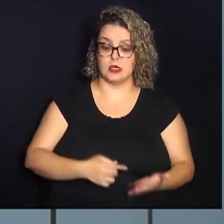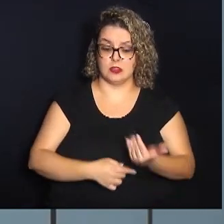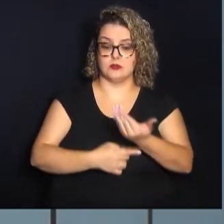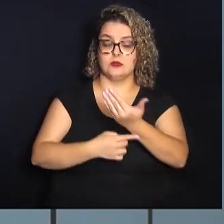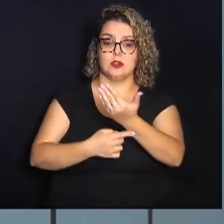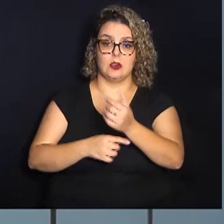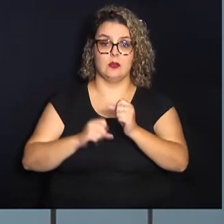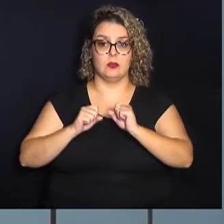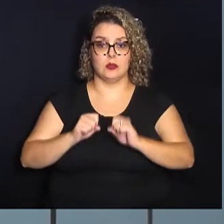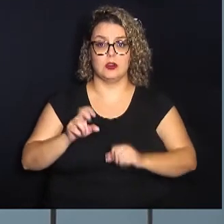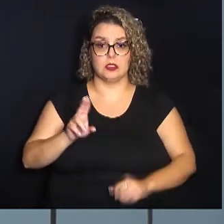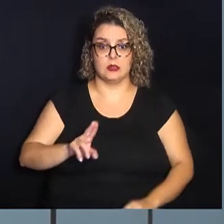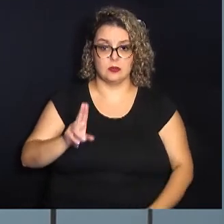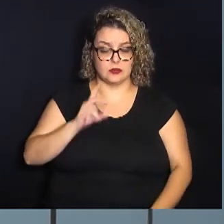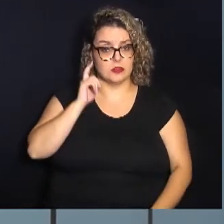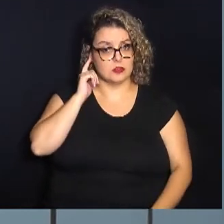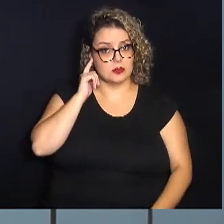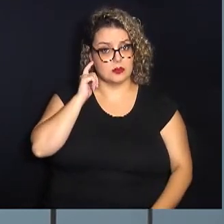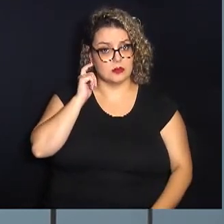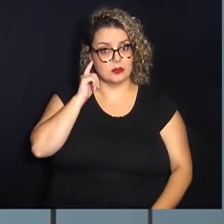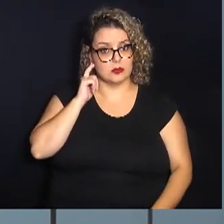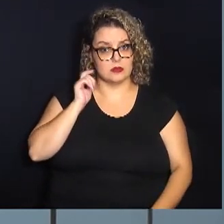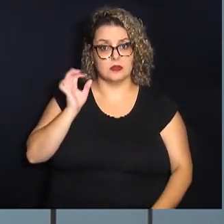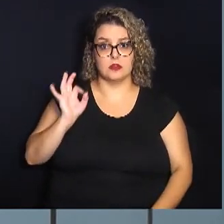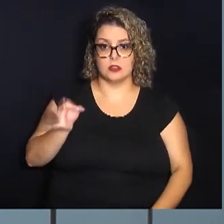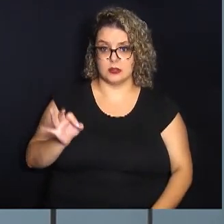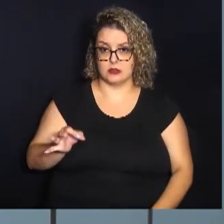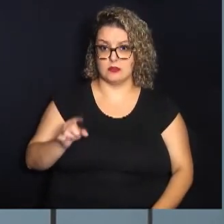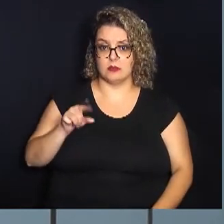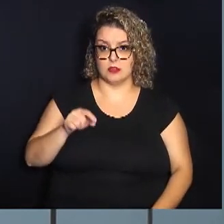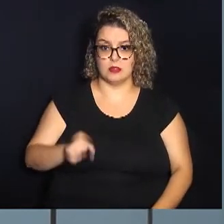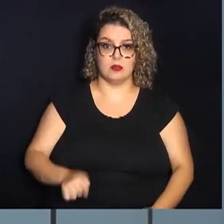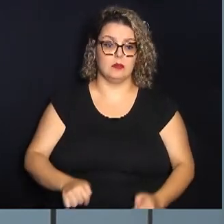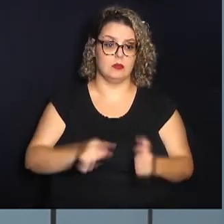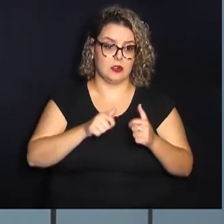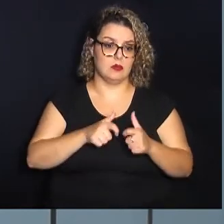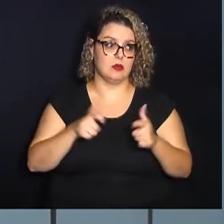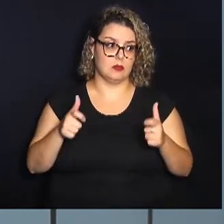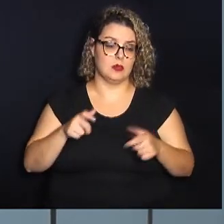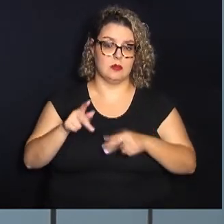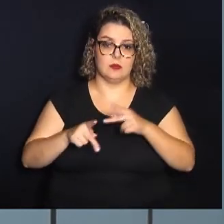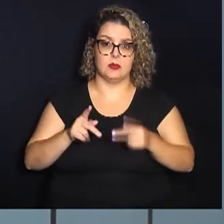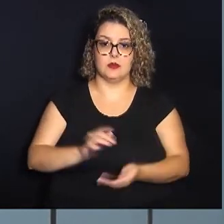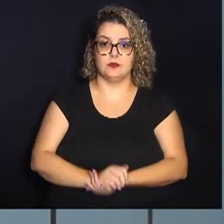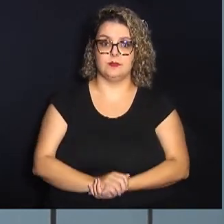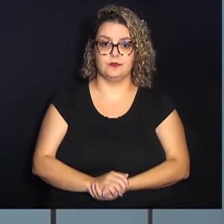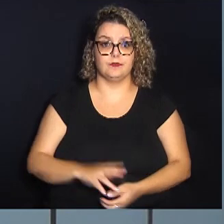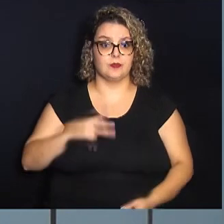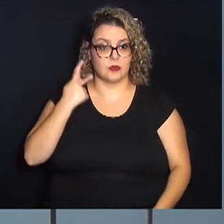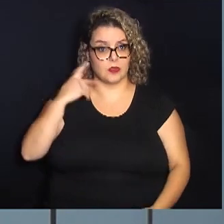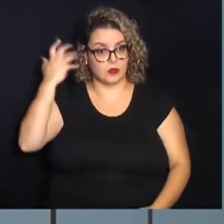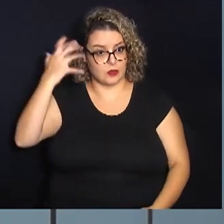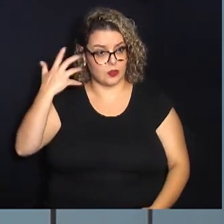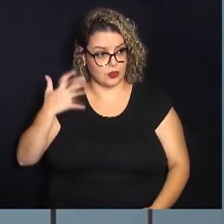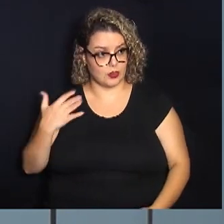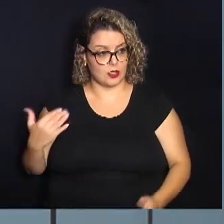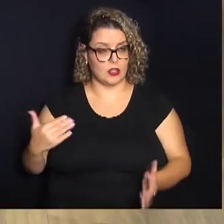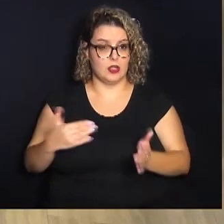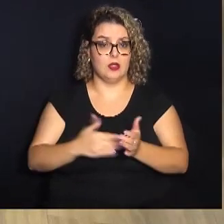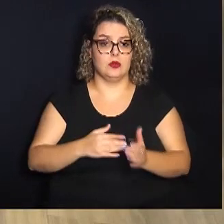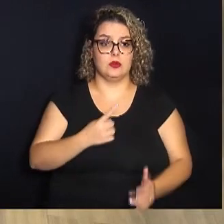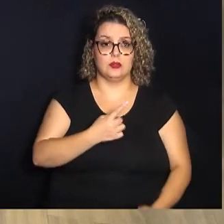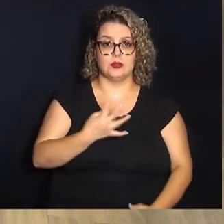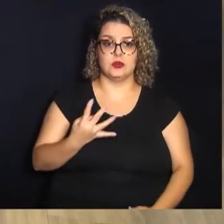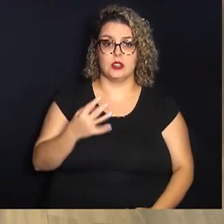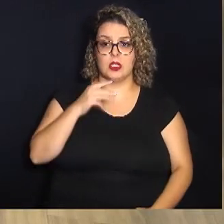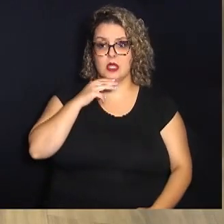a gente puder estar utilizando, sem dúvida nenhuma, é um ganho a mais para a população. Vereadora Guida Calixto, até o dia 14 de março,